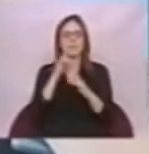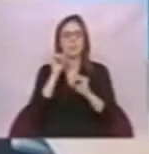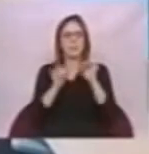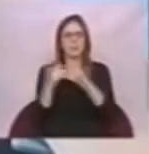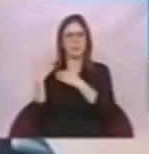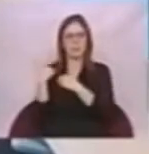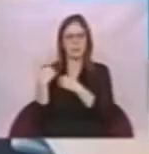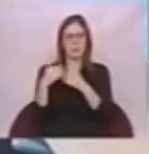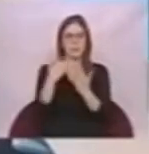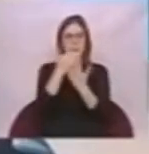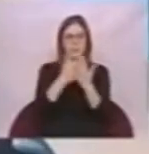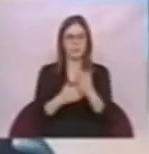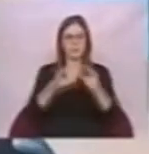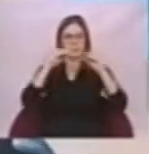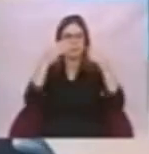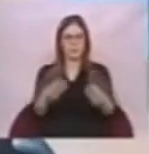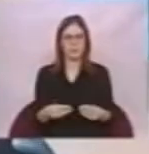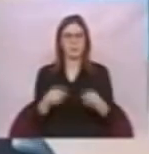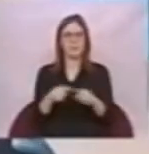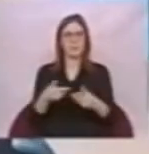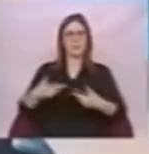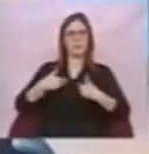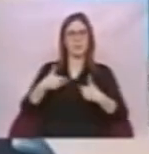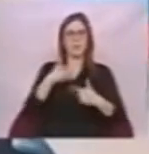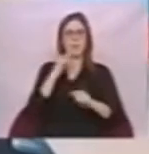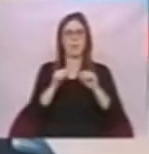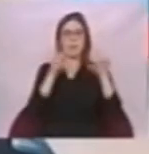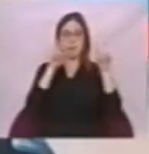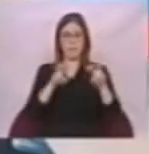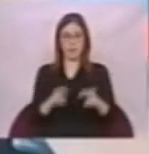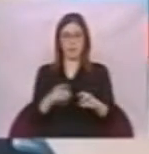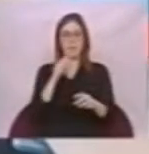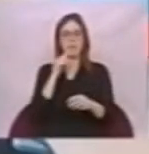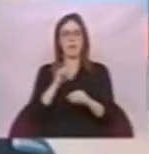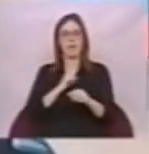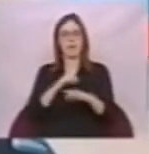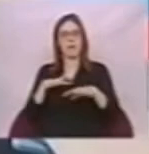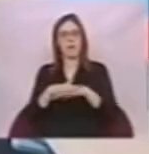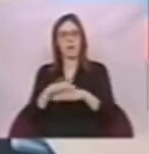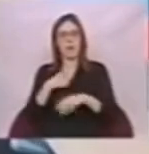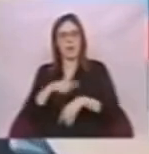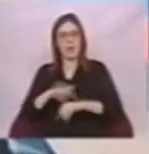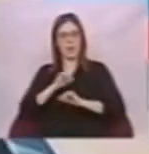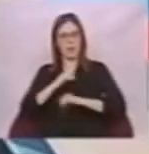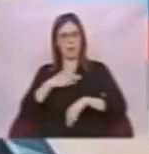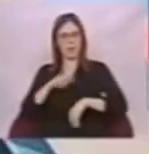nos Surfaces que nos ajudam a perceber a matéria e podemos ir ao nosso ritmo.